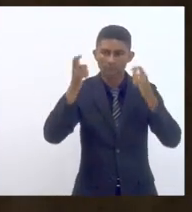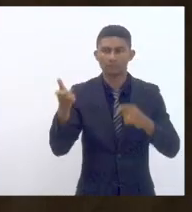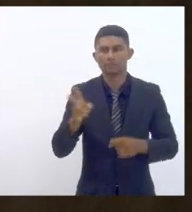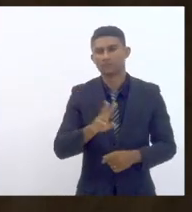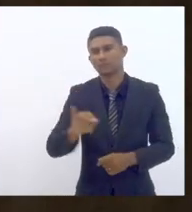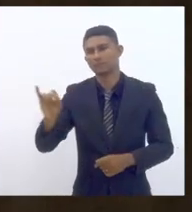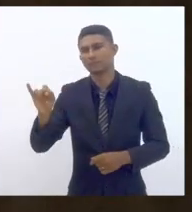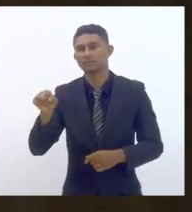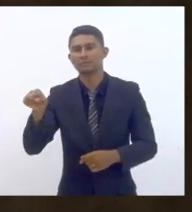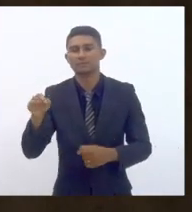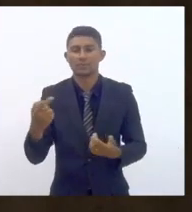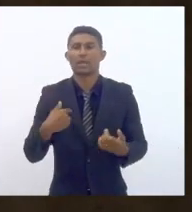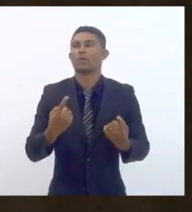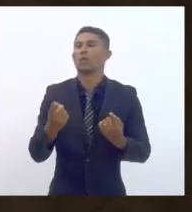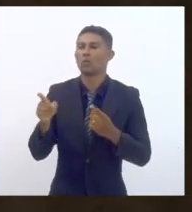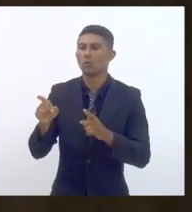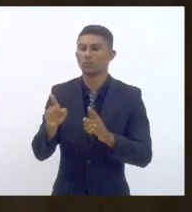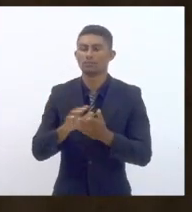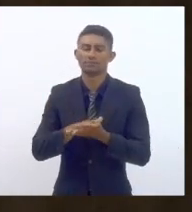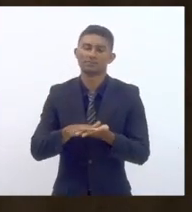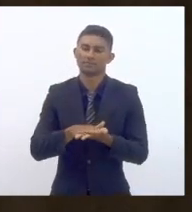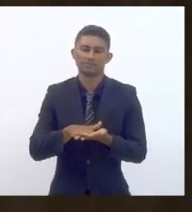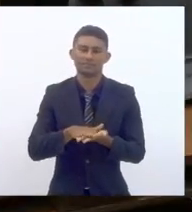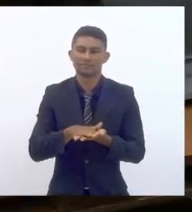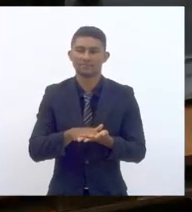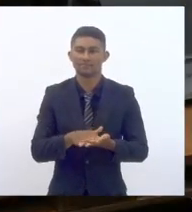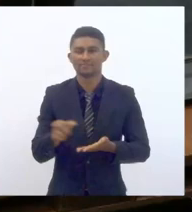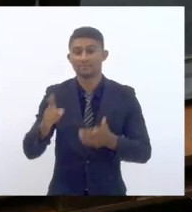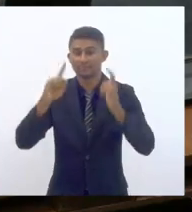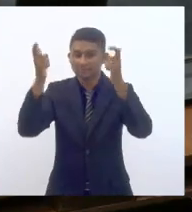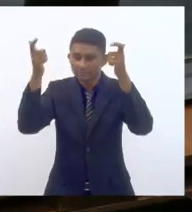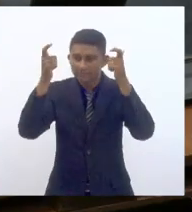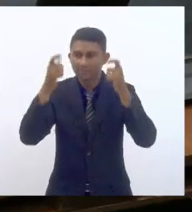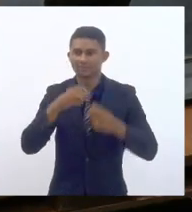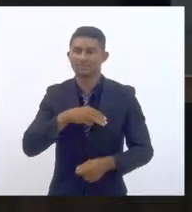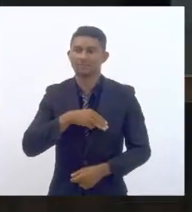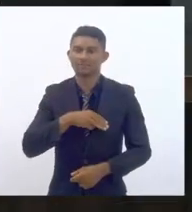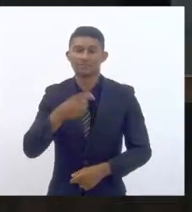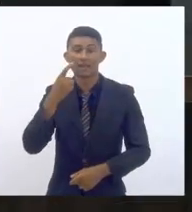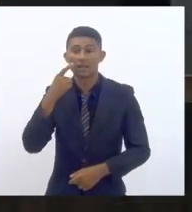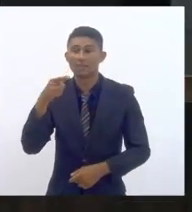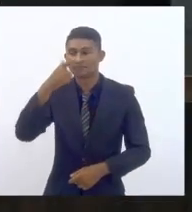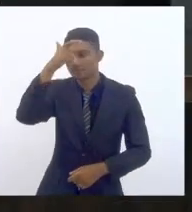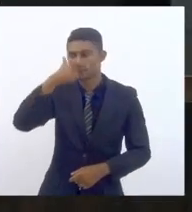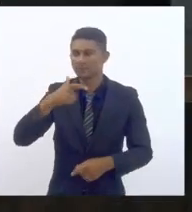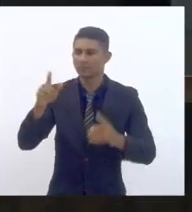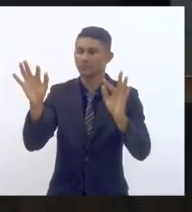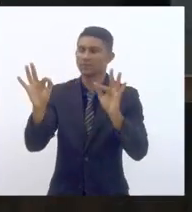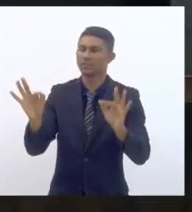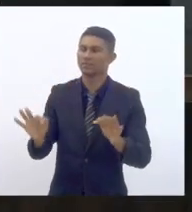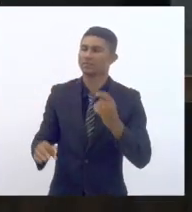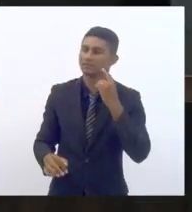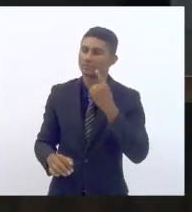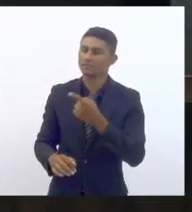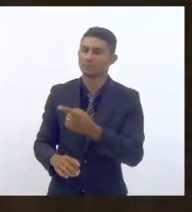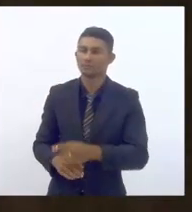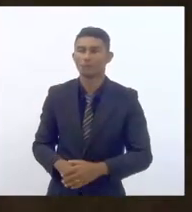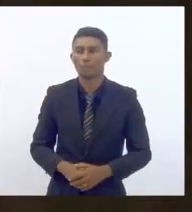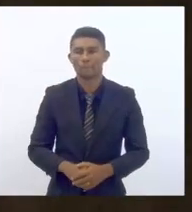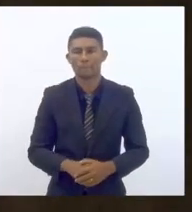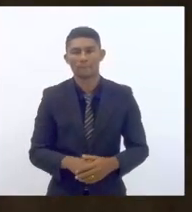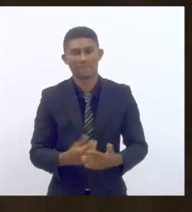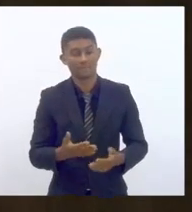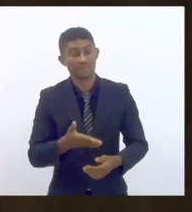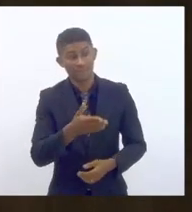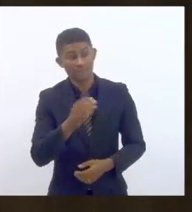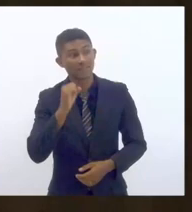Quem será contrário a voto de imperador? Não é que ele está feliz, ó. Quem tem muito voto. Meu futuro